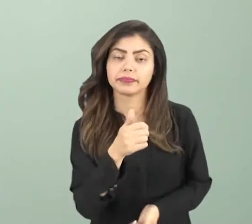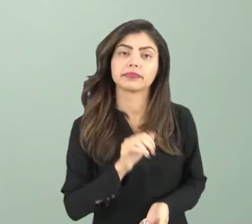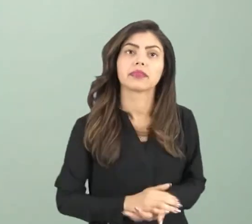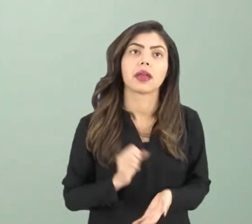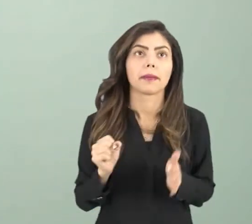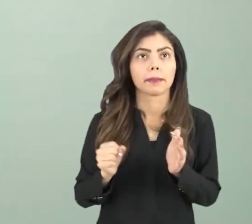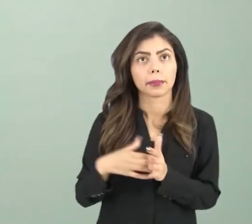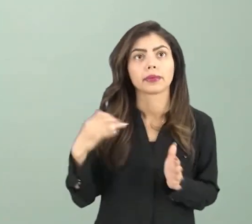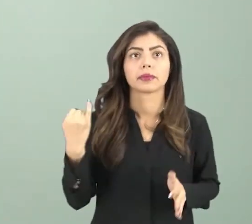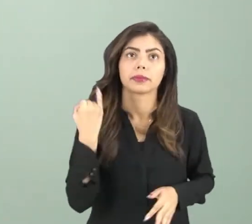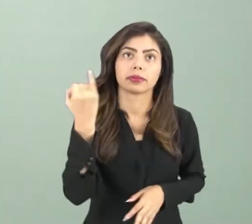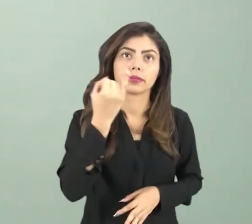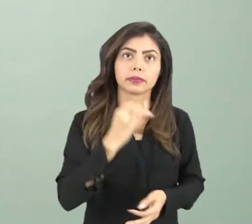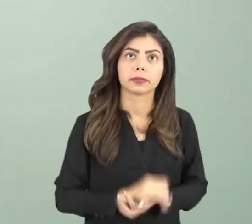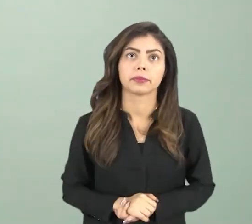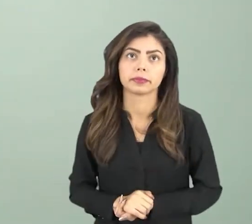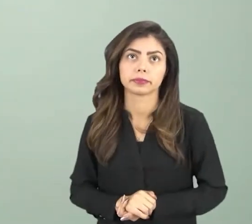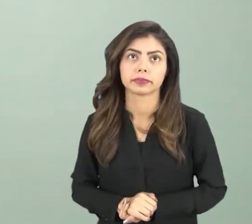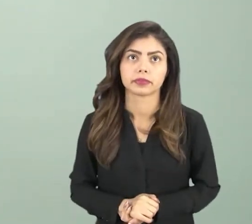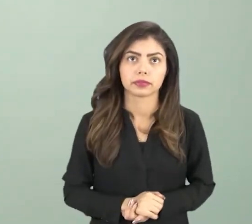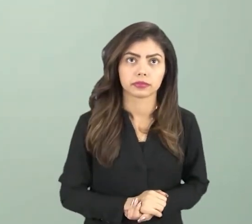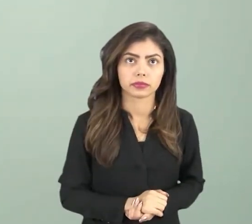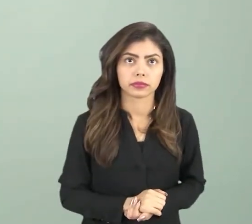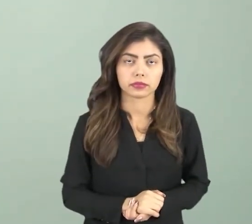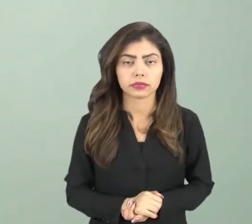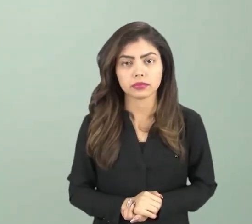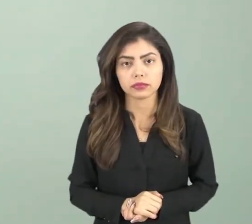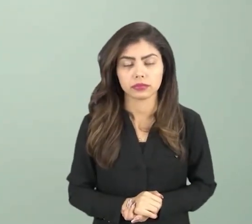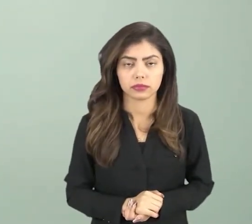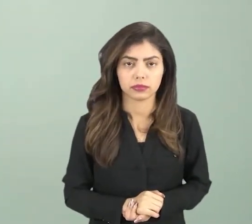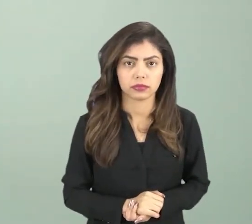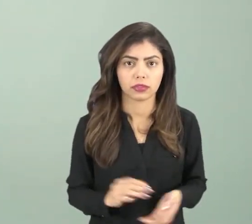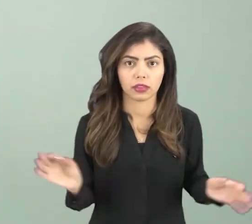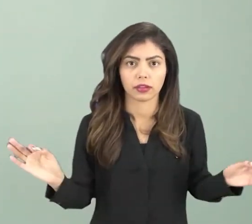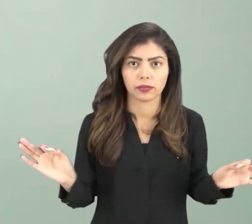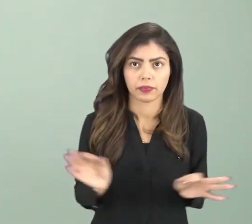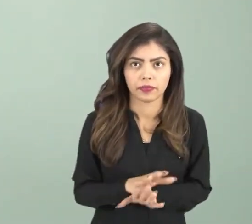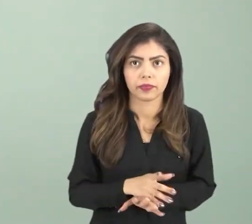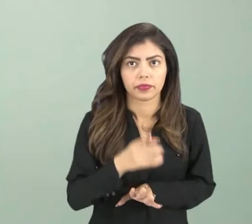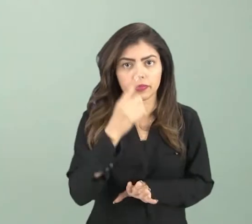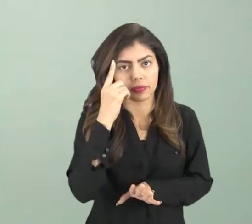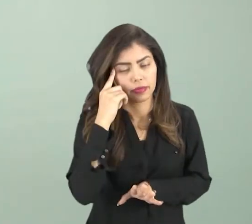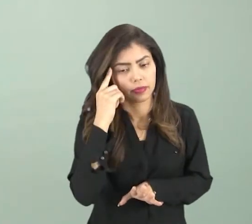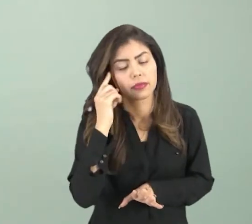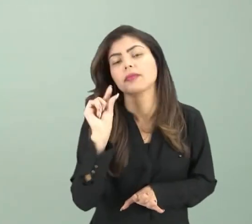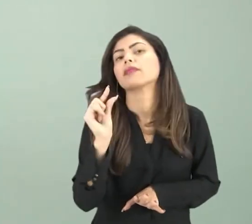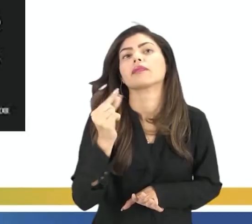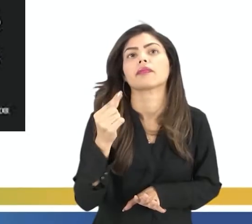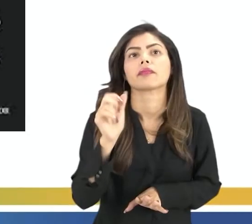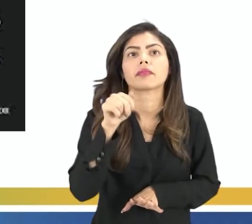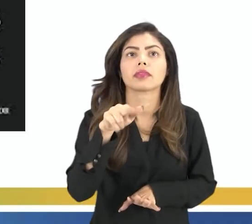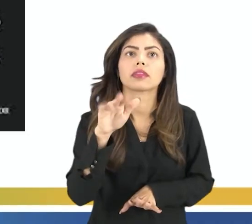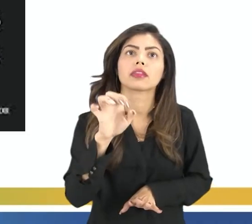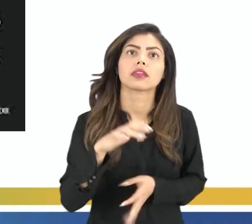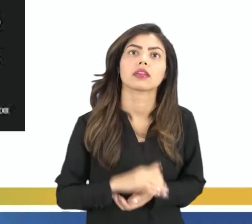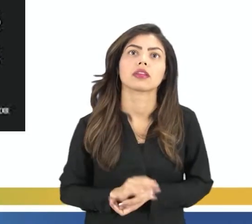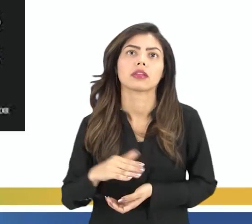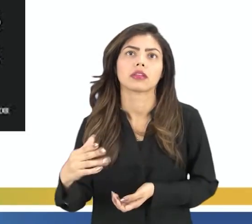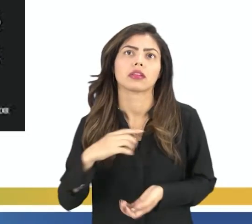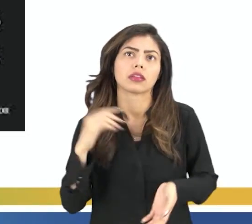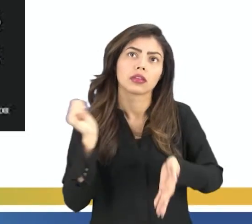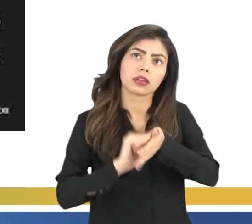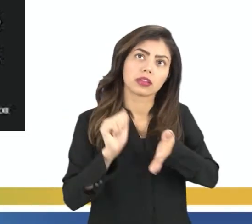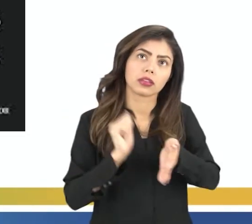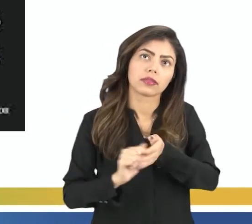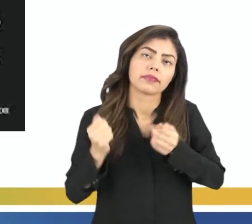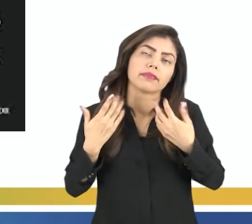é muito importante. E aí, para a gente terminar aí, para vocês pensarem um pouquinho, Anne Frank dizia, quando